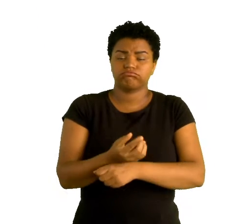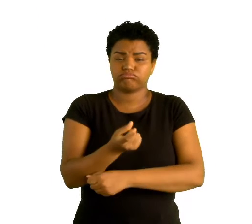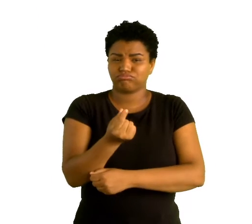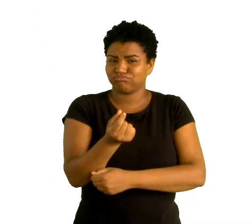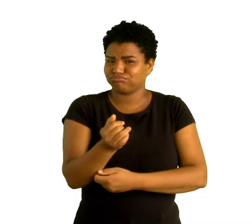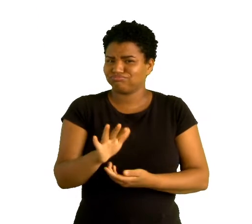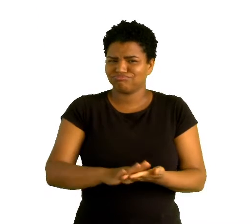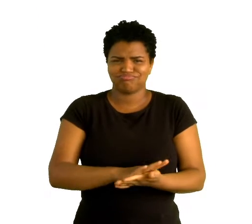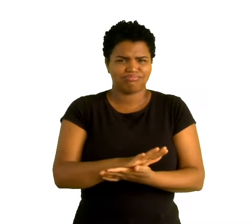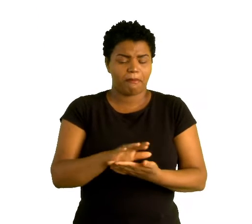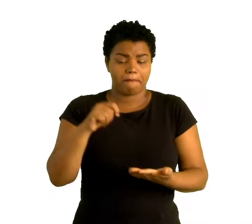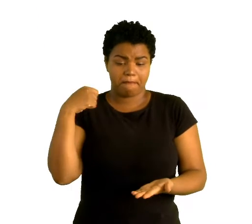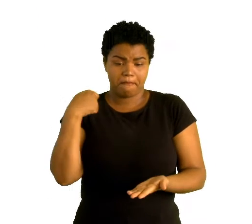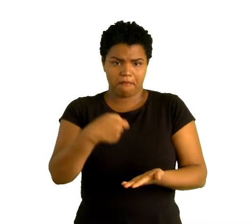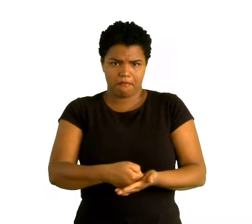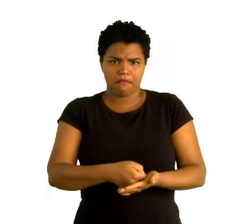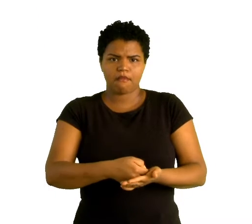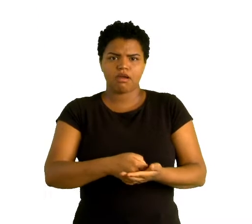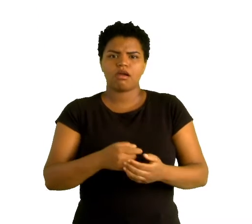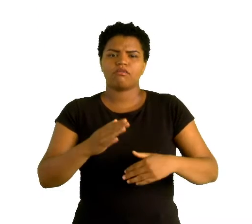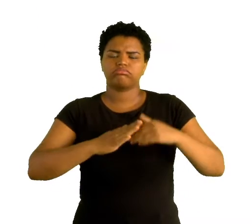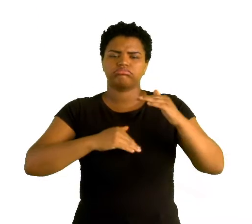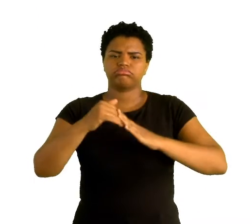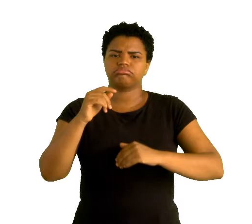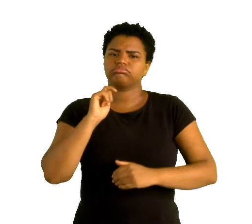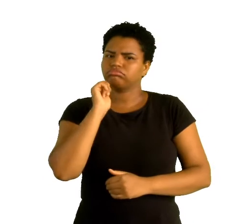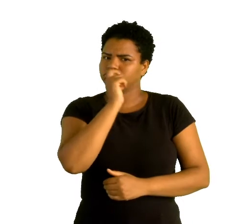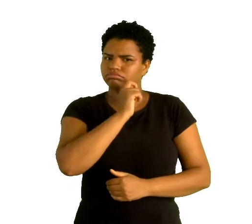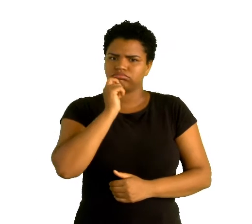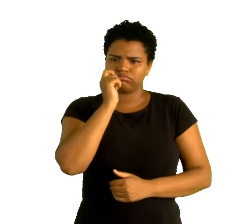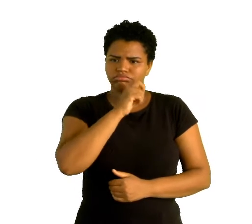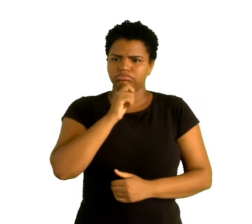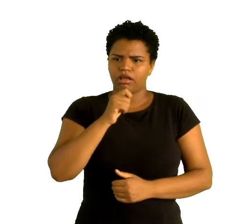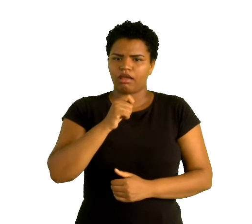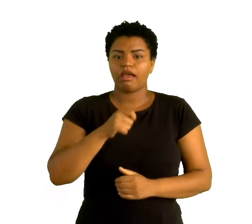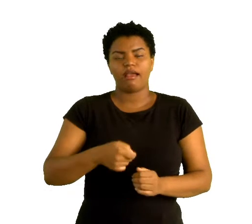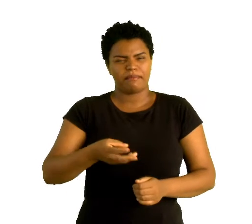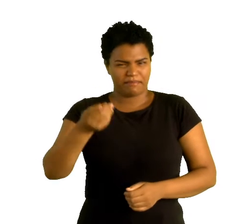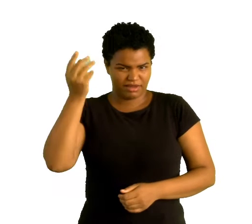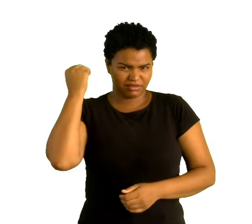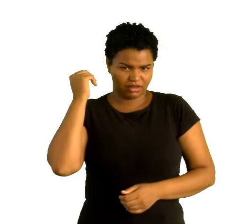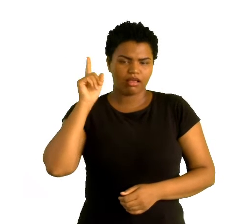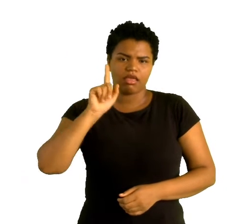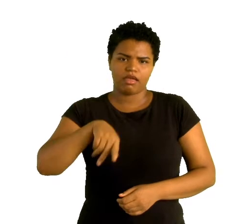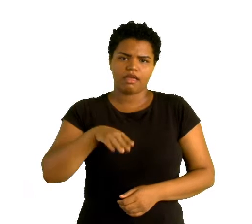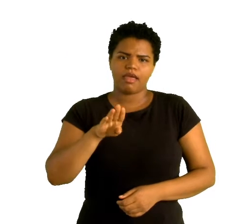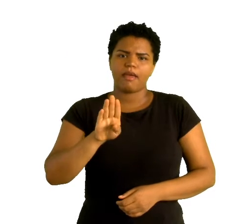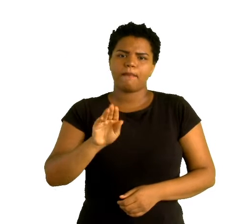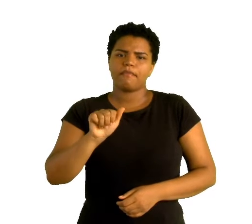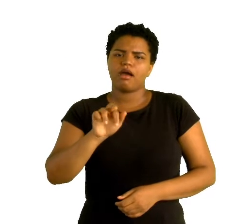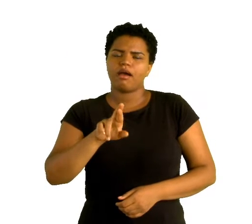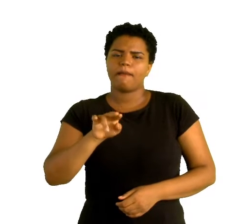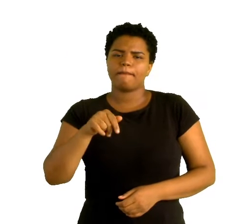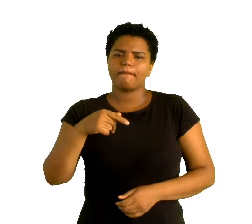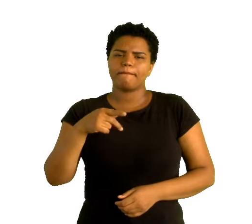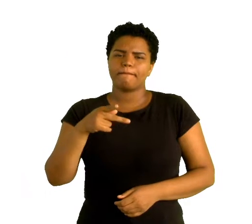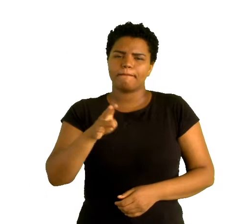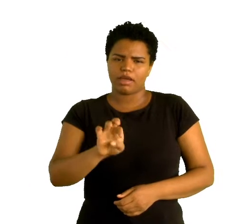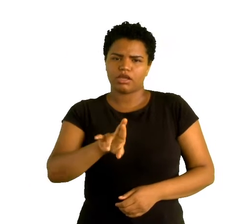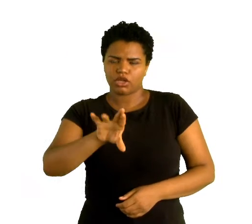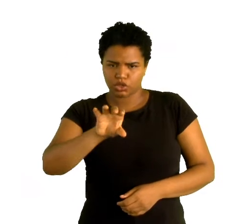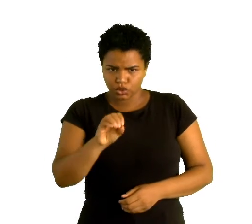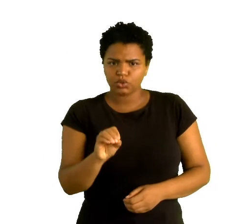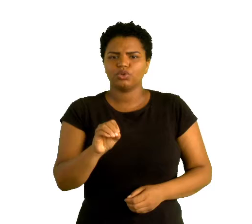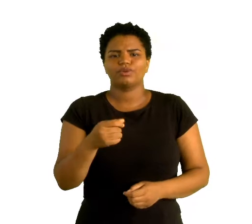para pagar o dentista, que naquele tempo era o barbeiro, nem para comer, gastar as últimas moedas